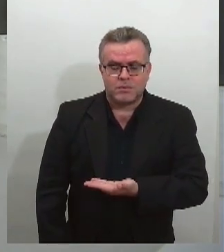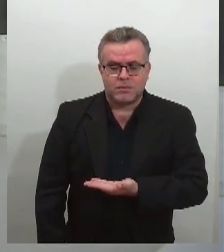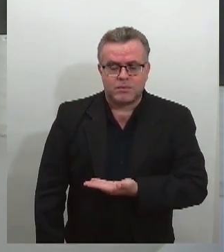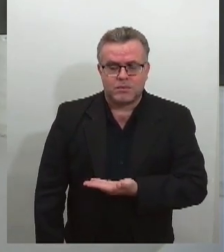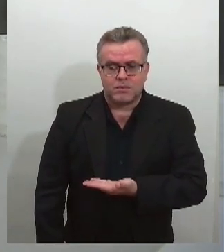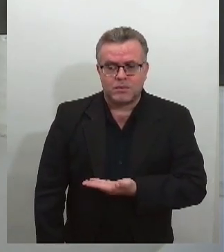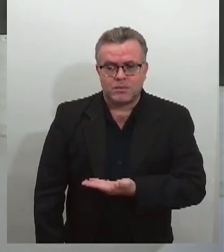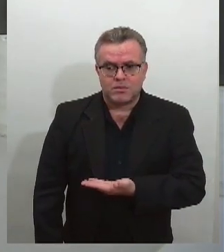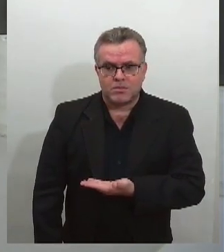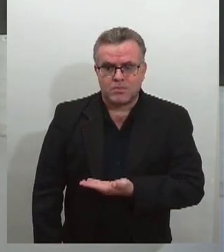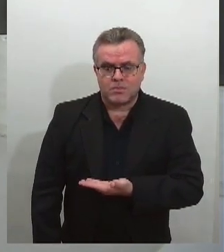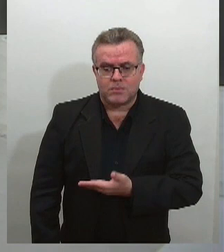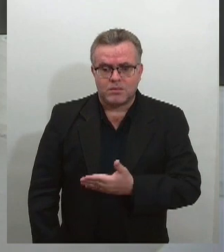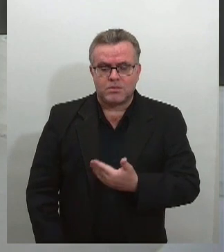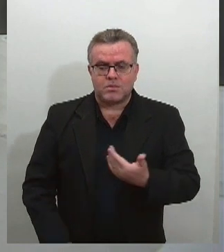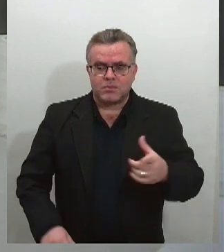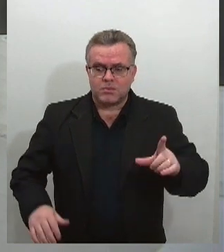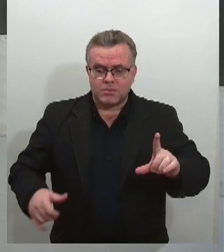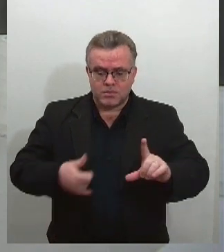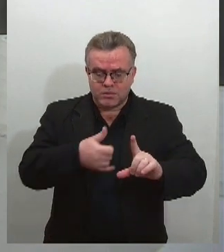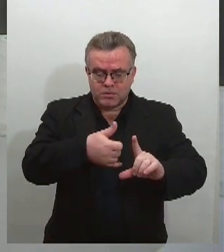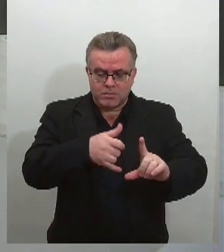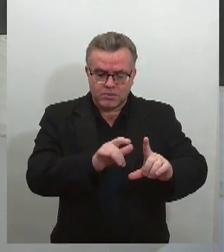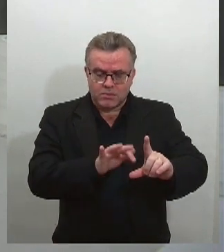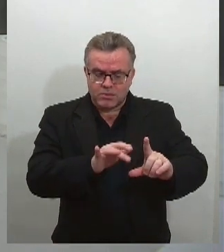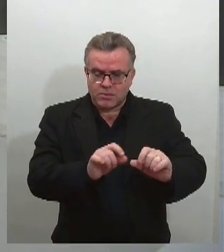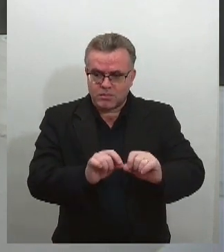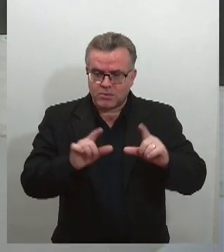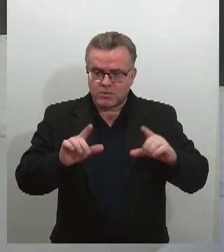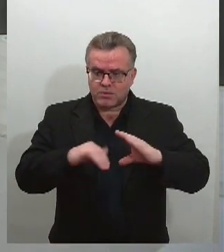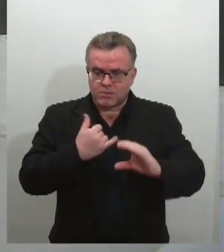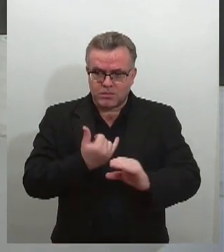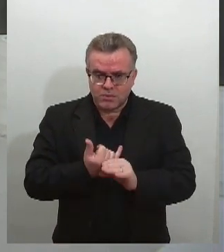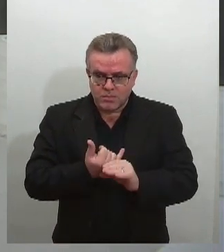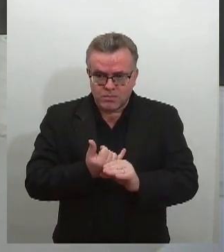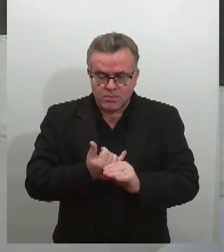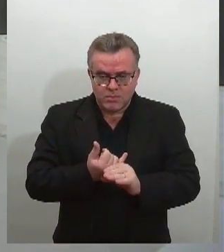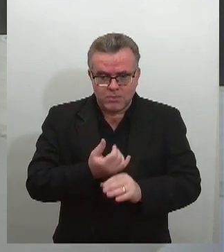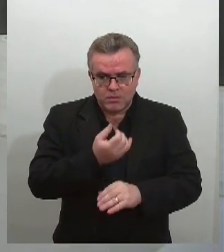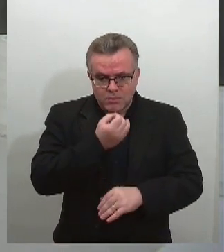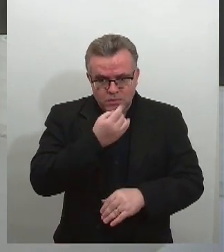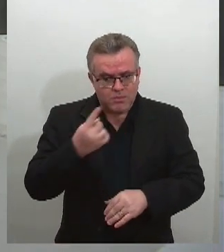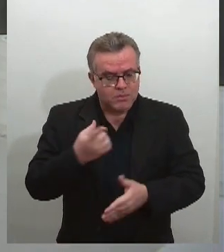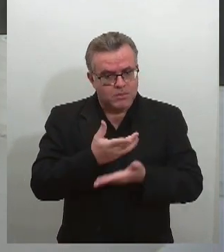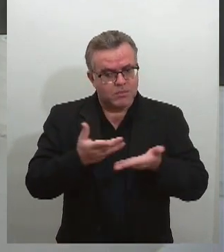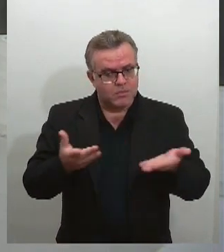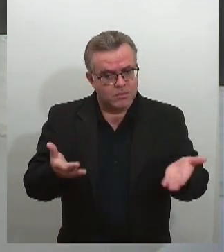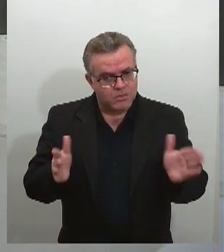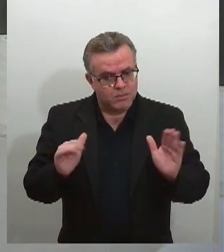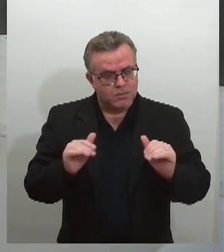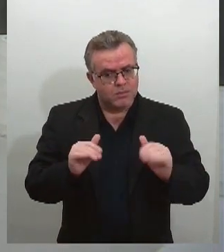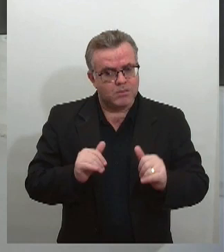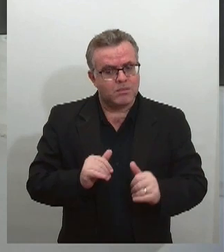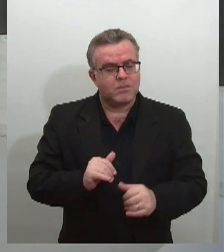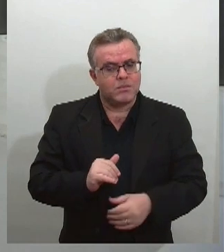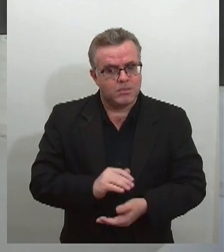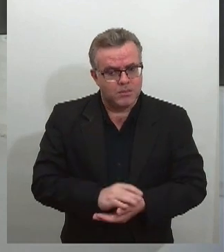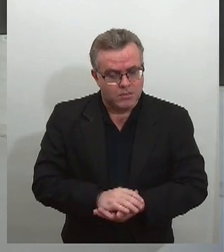no QR Code que está na tela, você vai direto no nosso canal no YouTube. Um excelente dia para você, a gente volta a se encontrar no programa